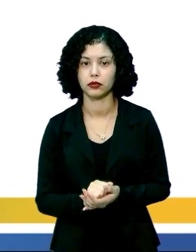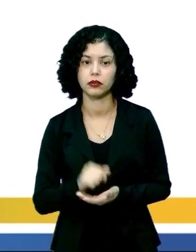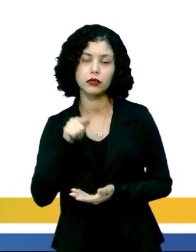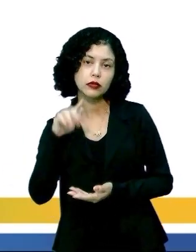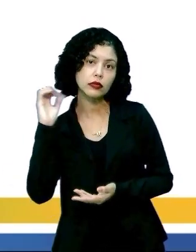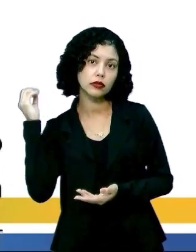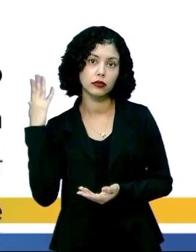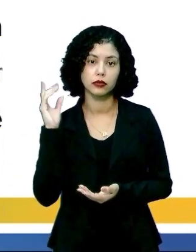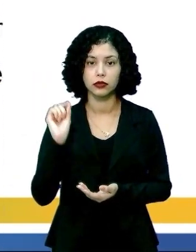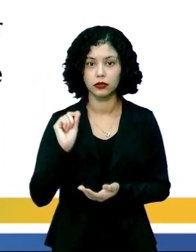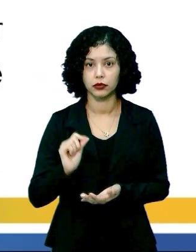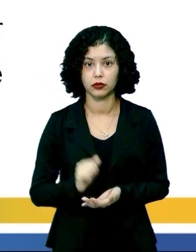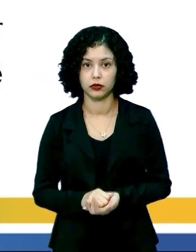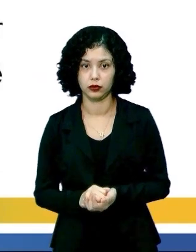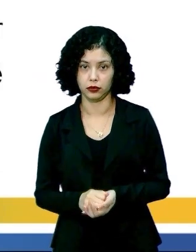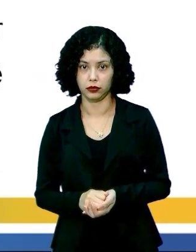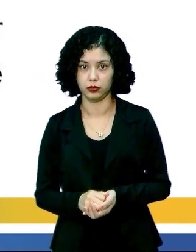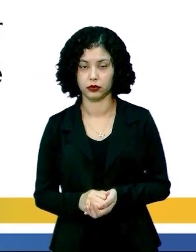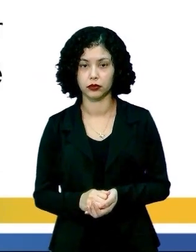nesse caso.